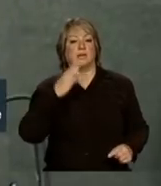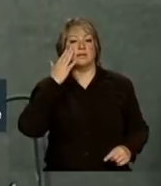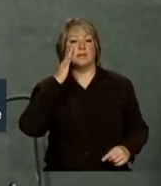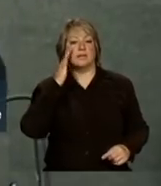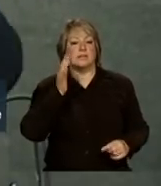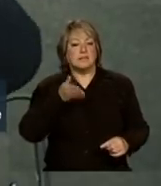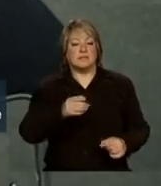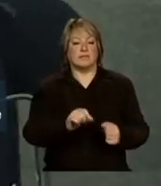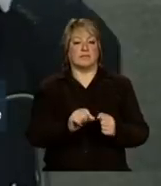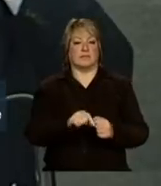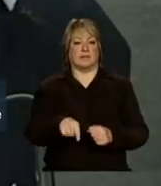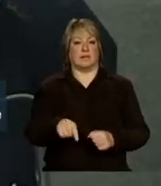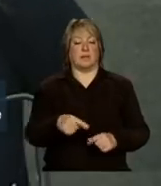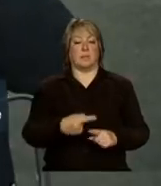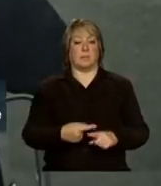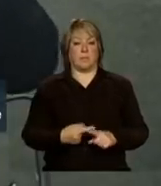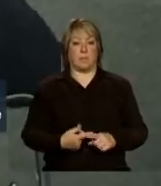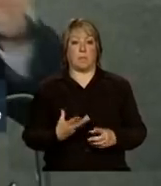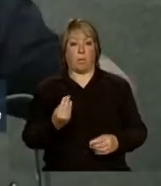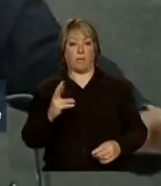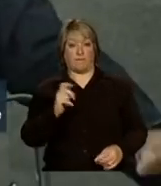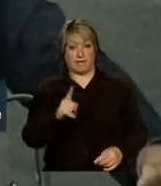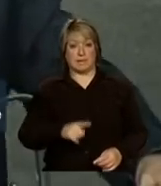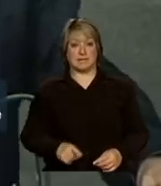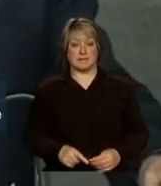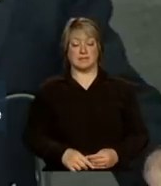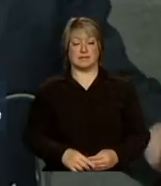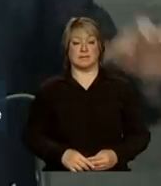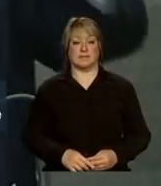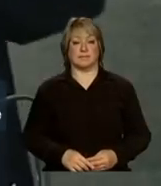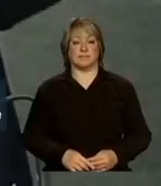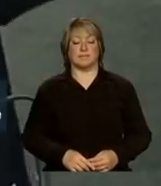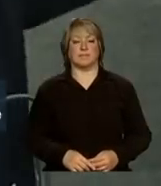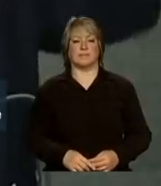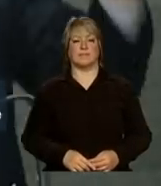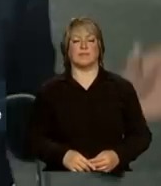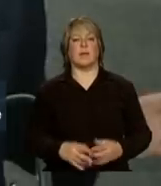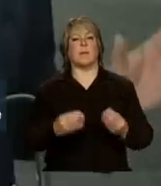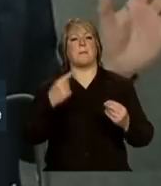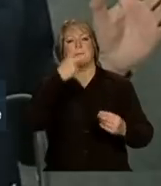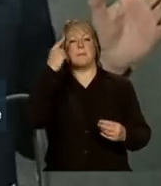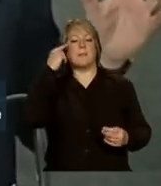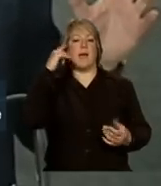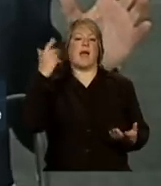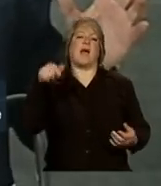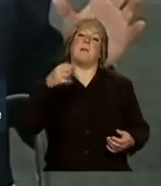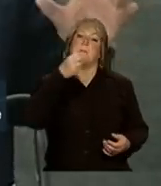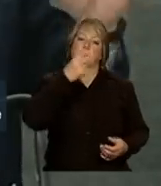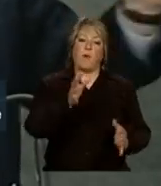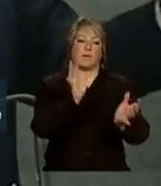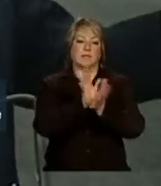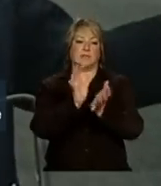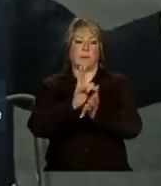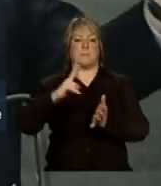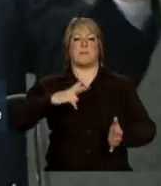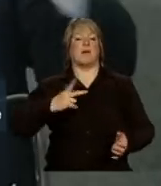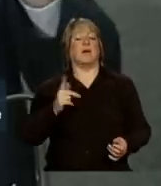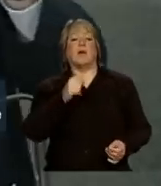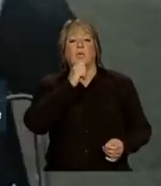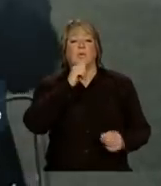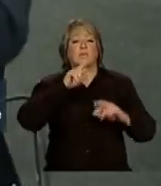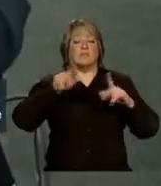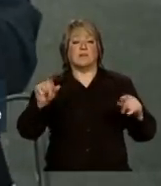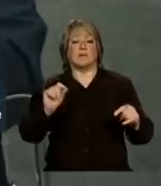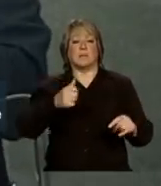porque muitas vezes o o não isso é bom pro setor privado né não há diferença